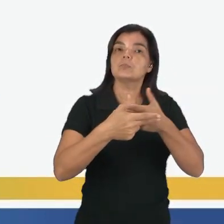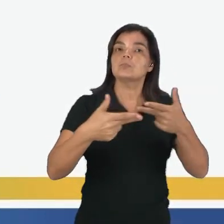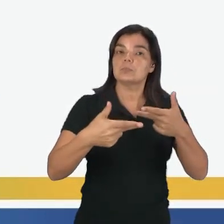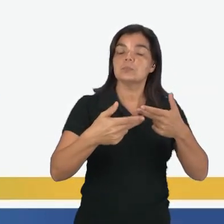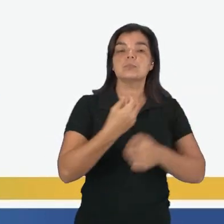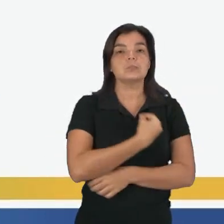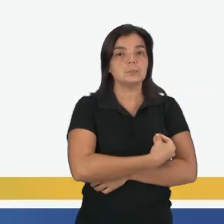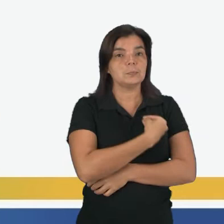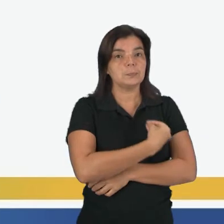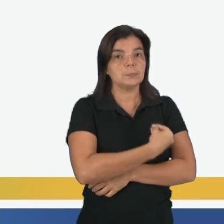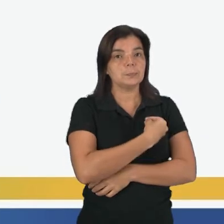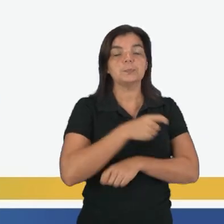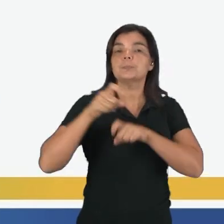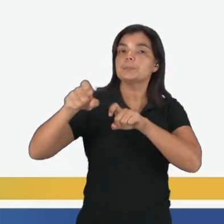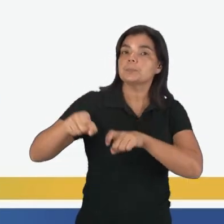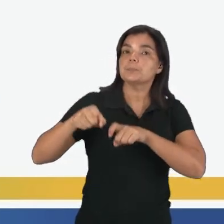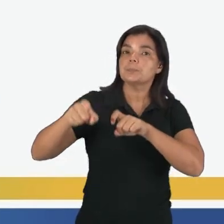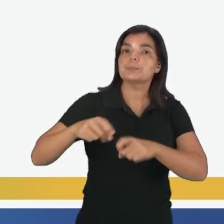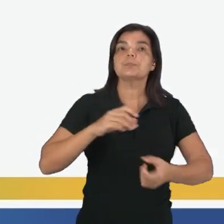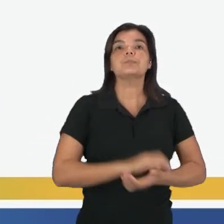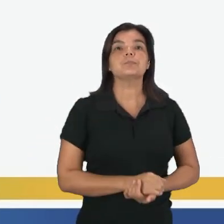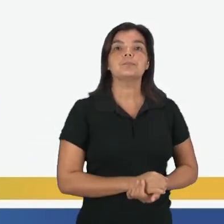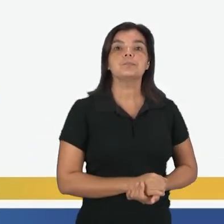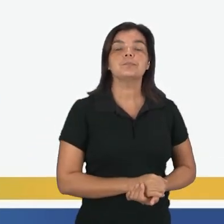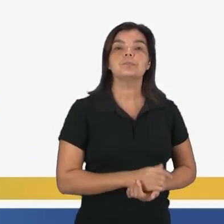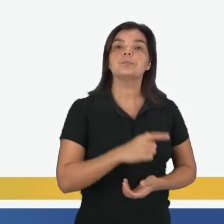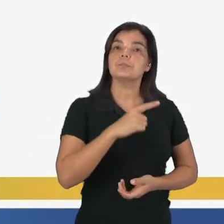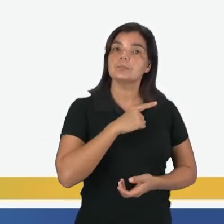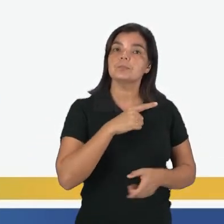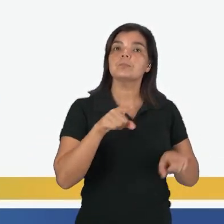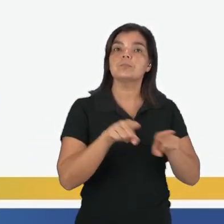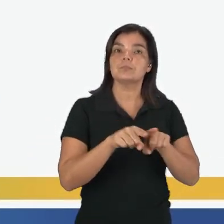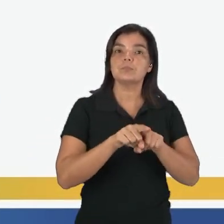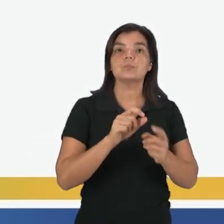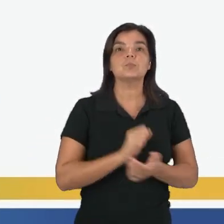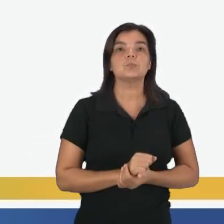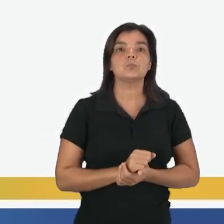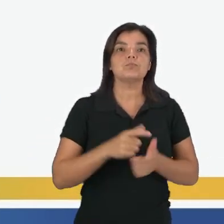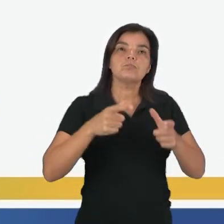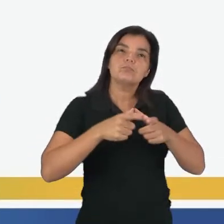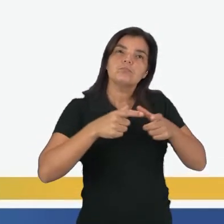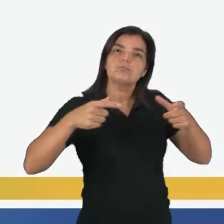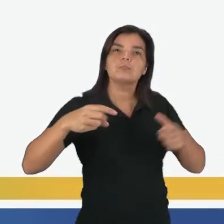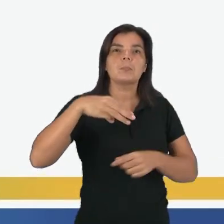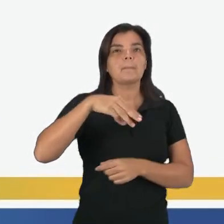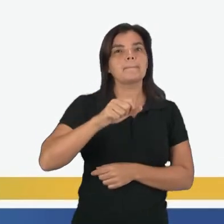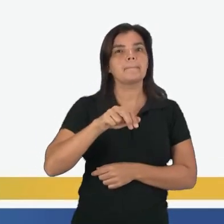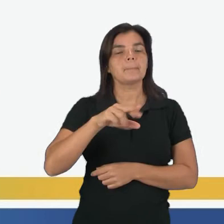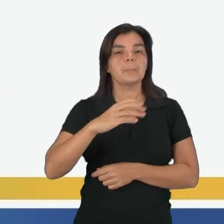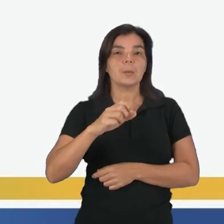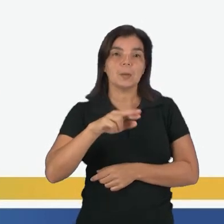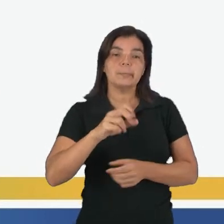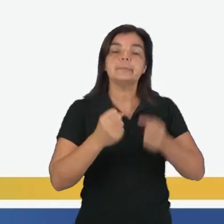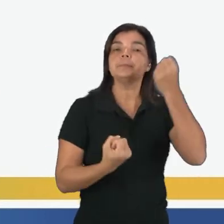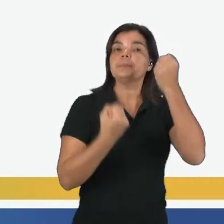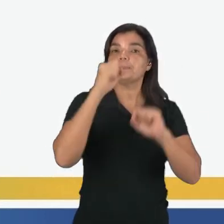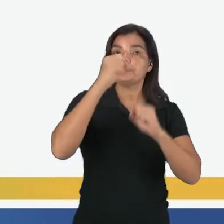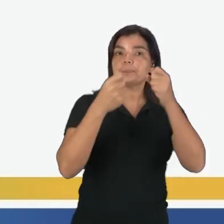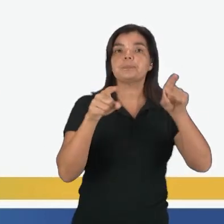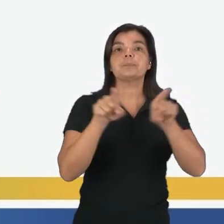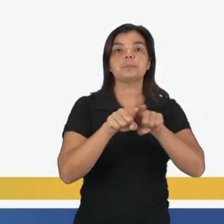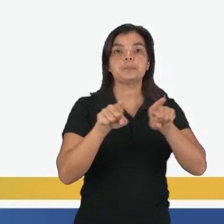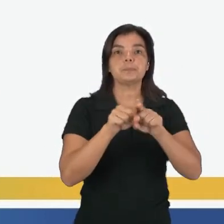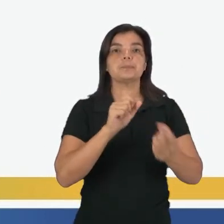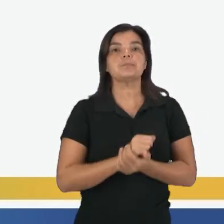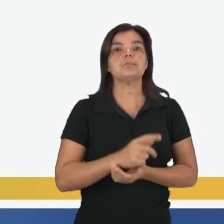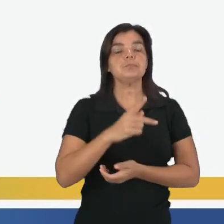que estão presentes na área rural. E aí temos um caso macro, né, uma produção em escala industrial. Piauí terá o